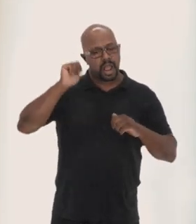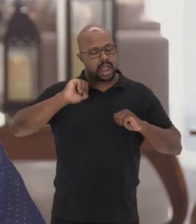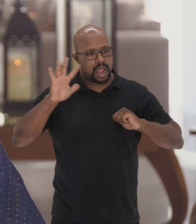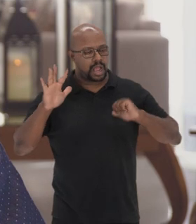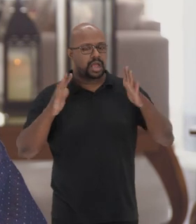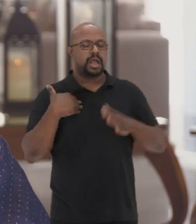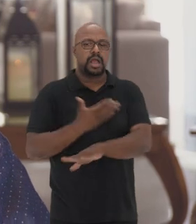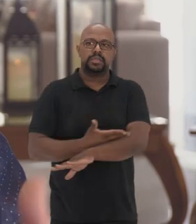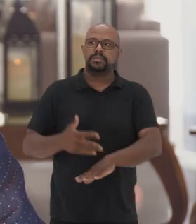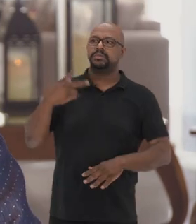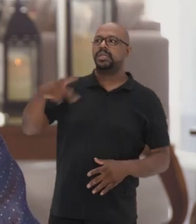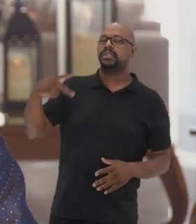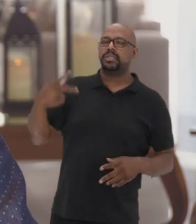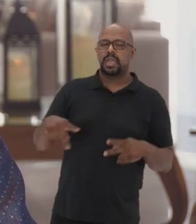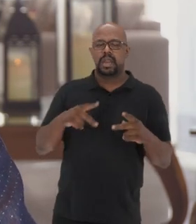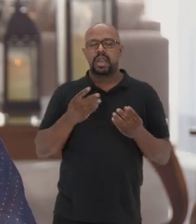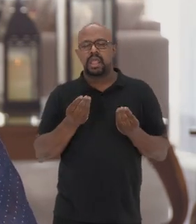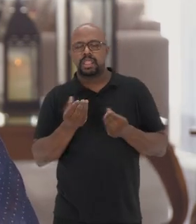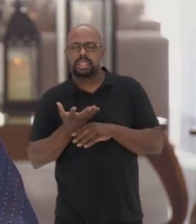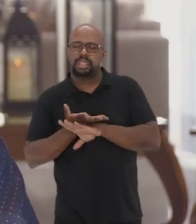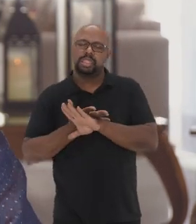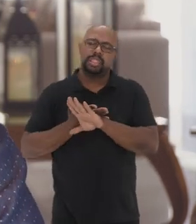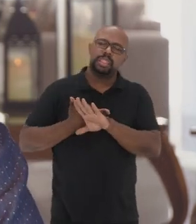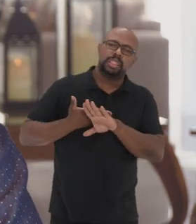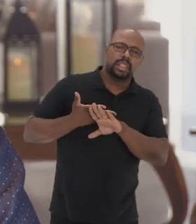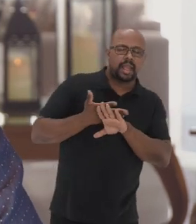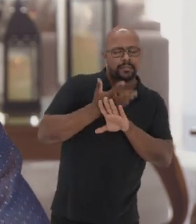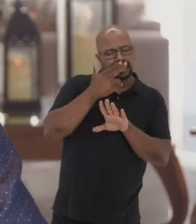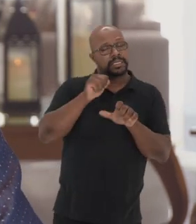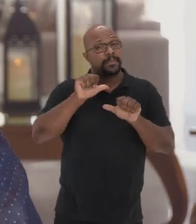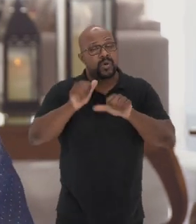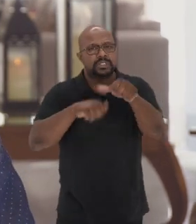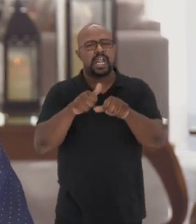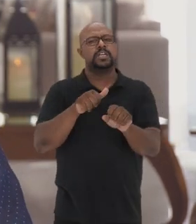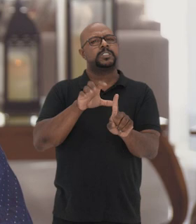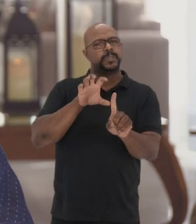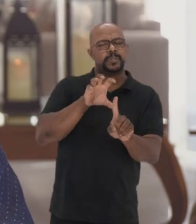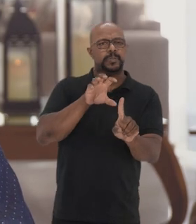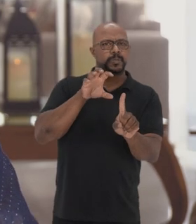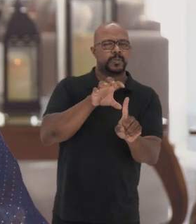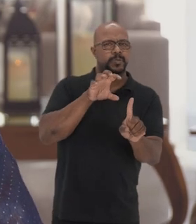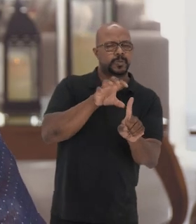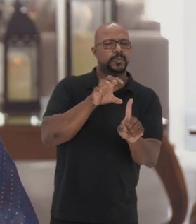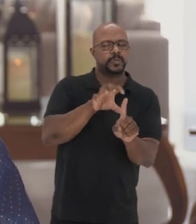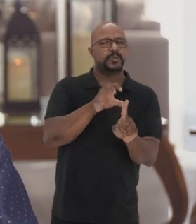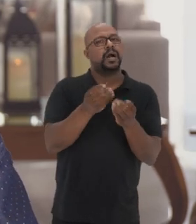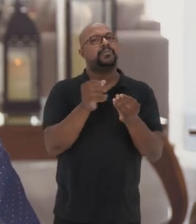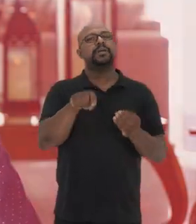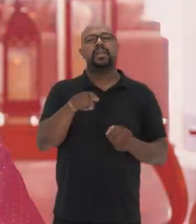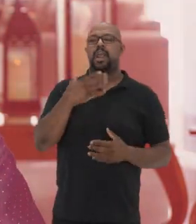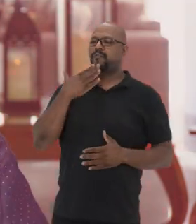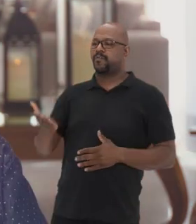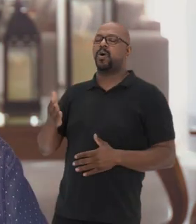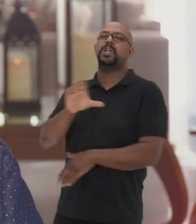o costume dos nativos e sorrateiramente e eu corrompendo e reprimindo suas características em favor